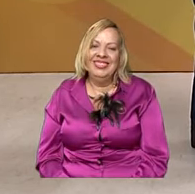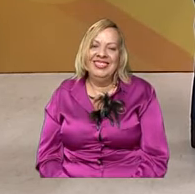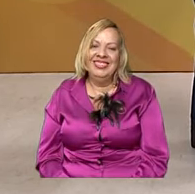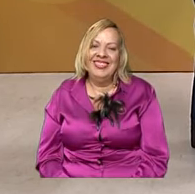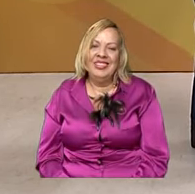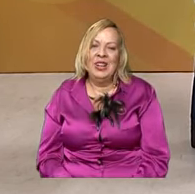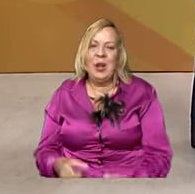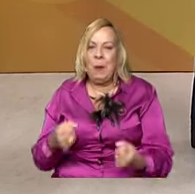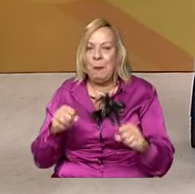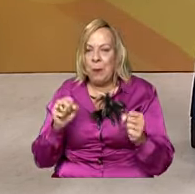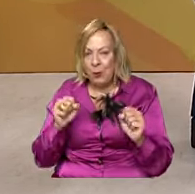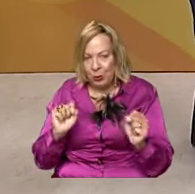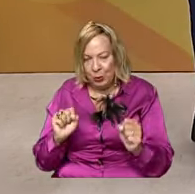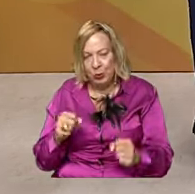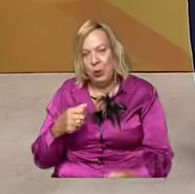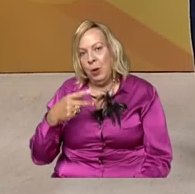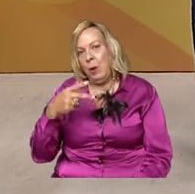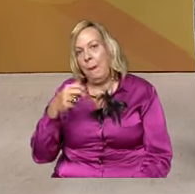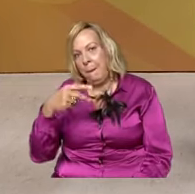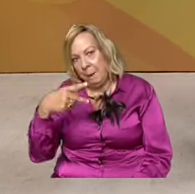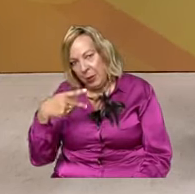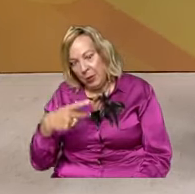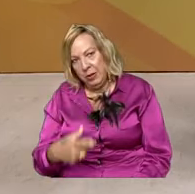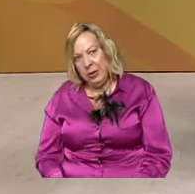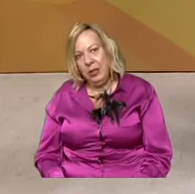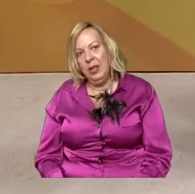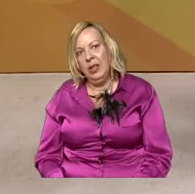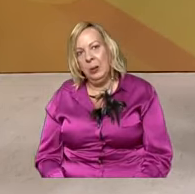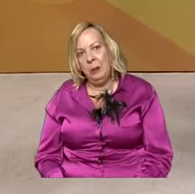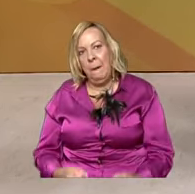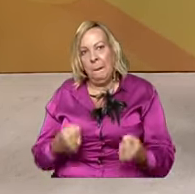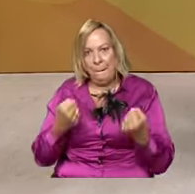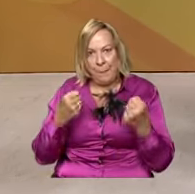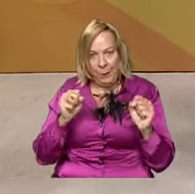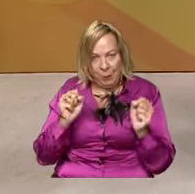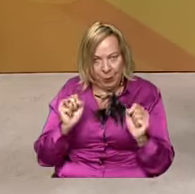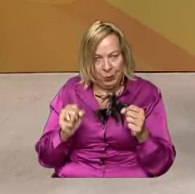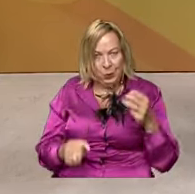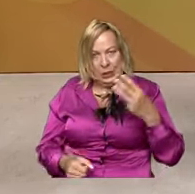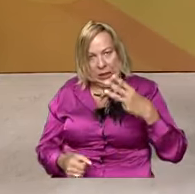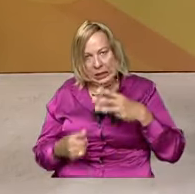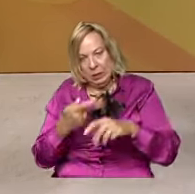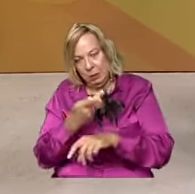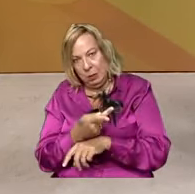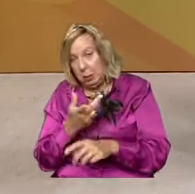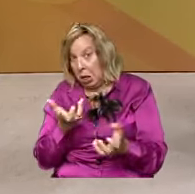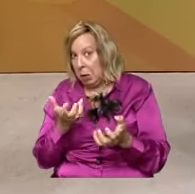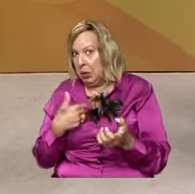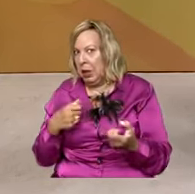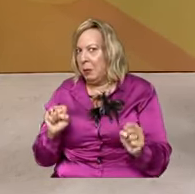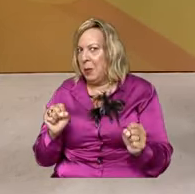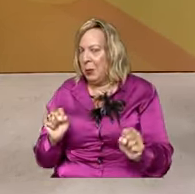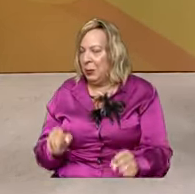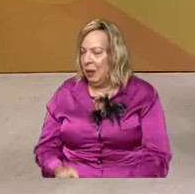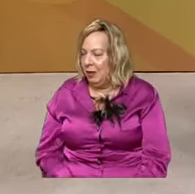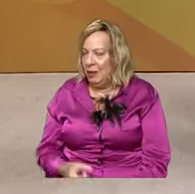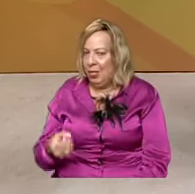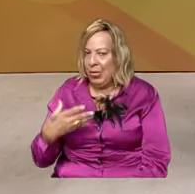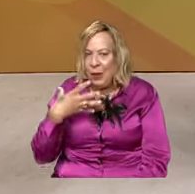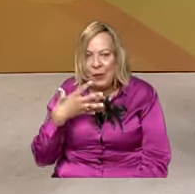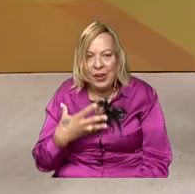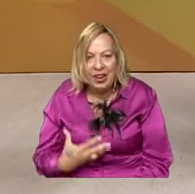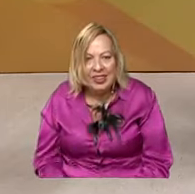Honda Pop. Honda Pop no segundo. Honda Start no terceiro, tá? Essas motos aí já garantem a sua mobilidade para todo